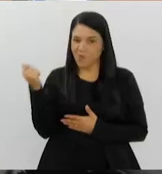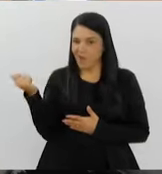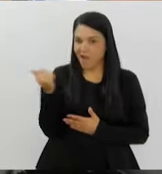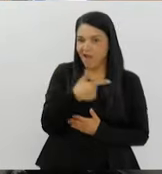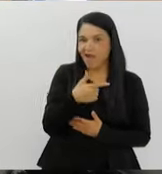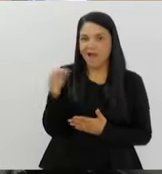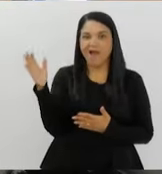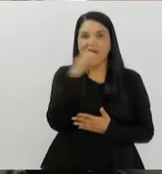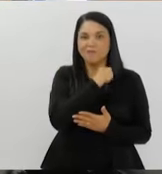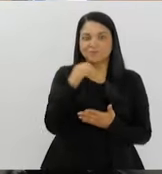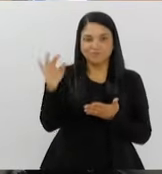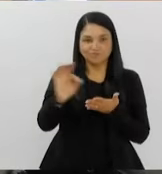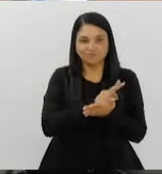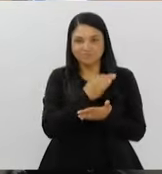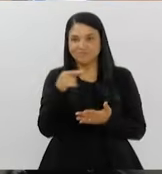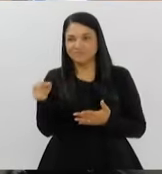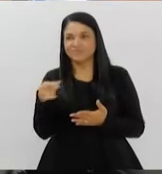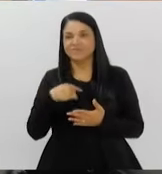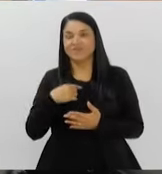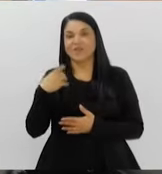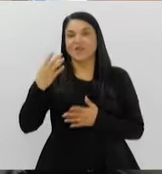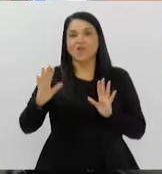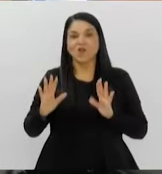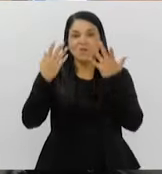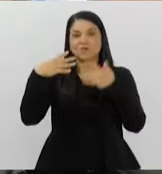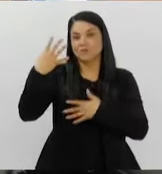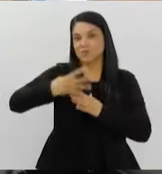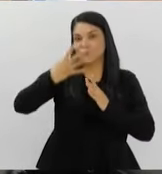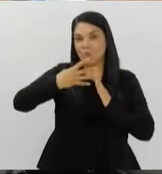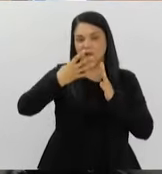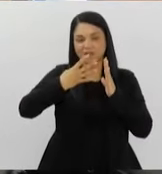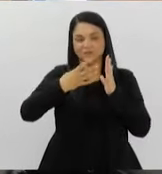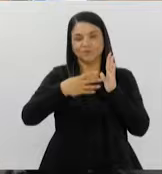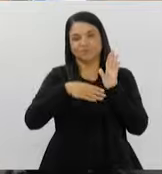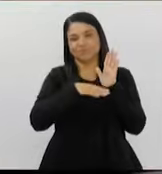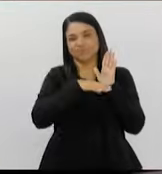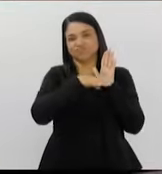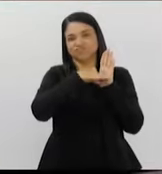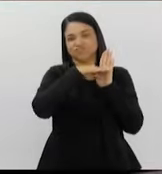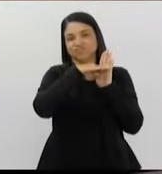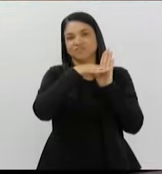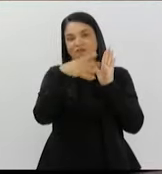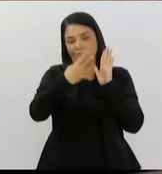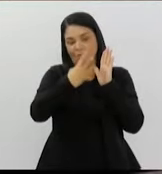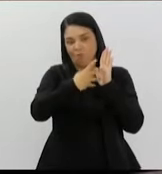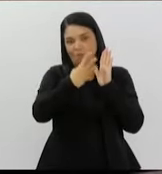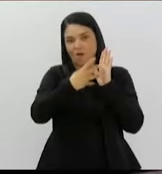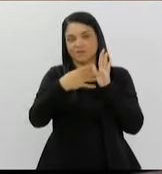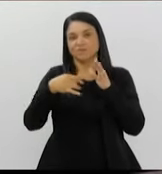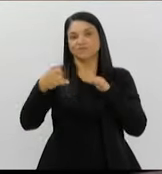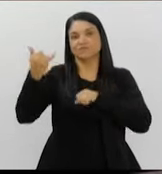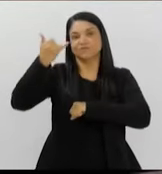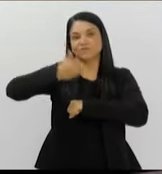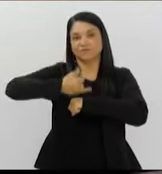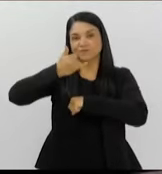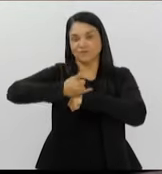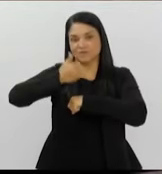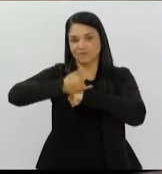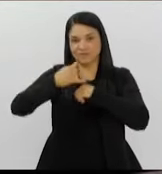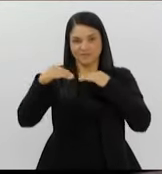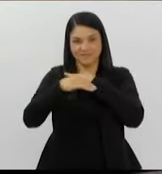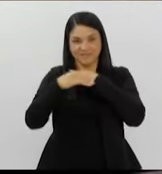é a comemoração do quarto lugar de Volta Redonda no ranking de todos os